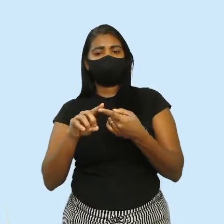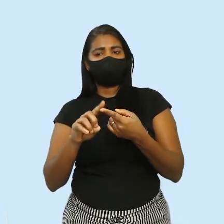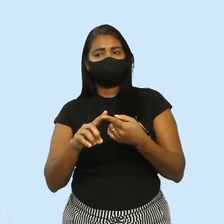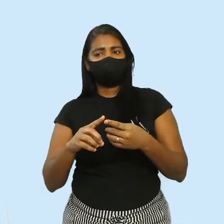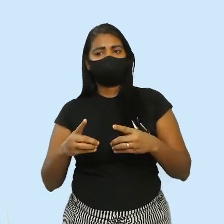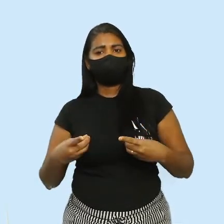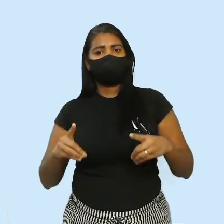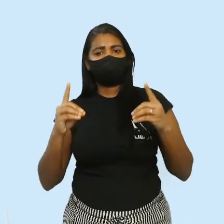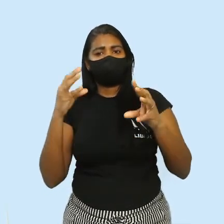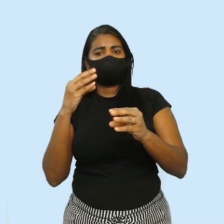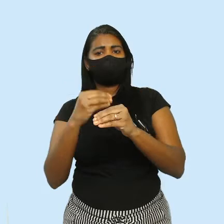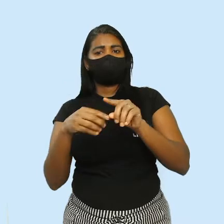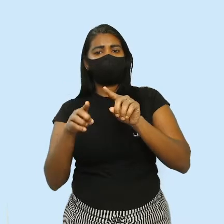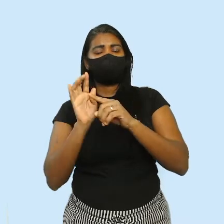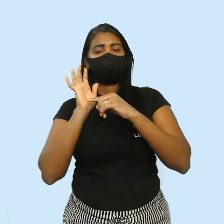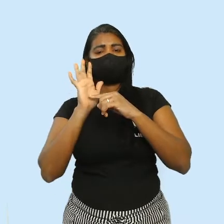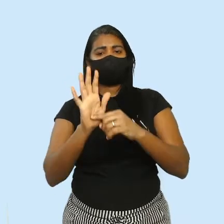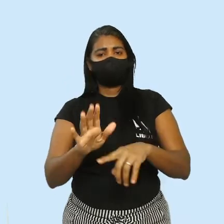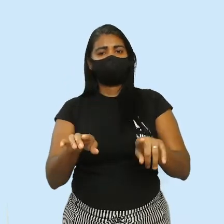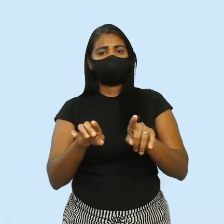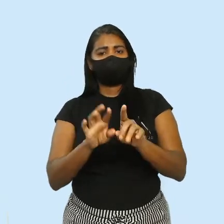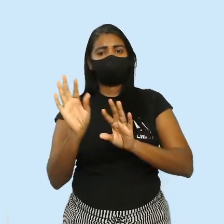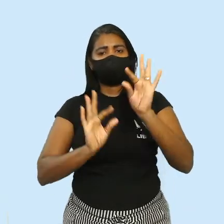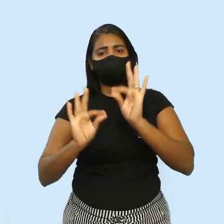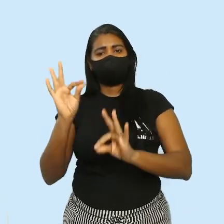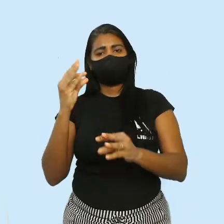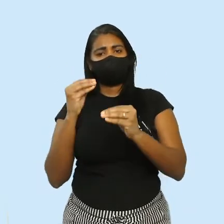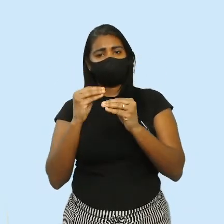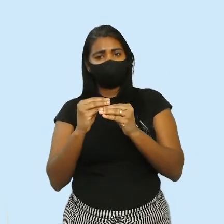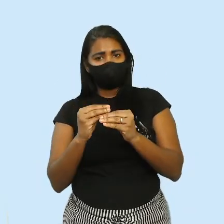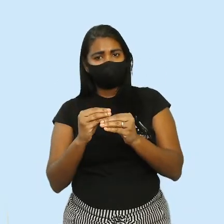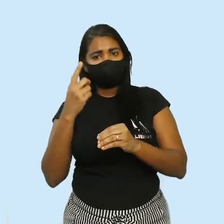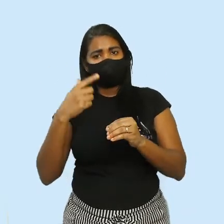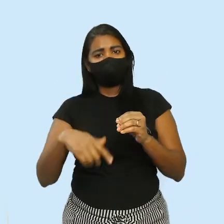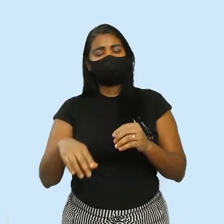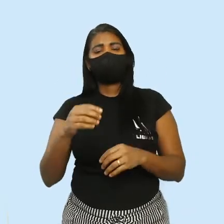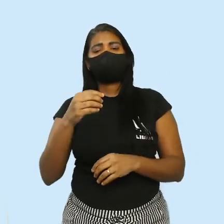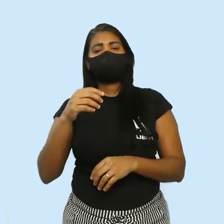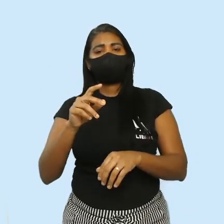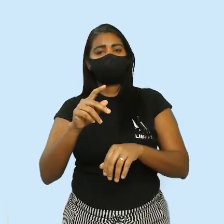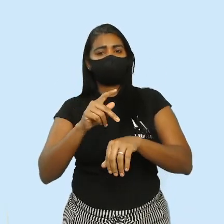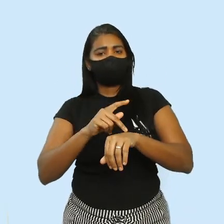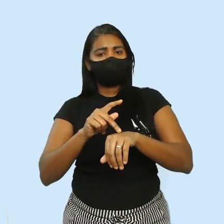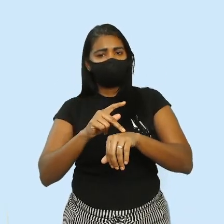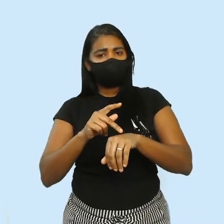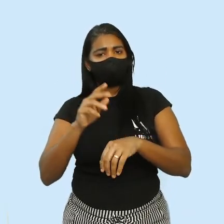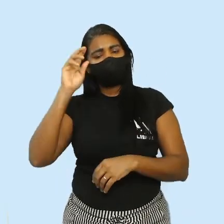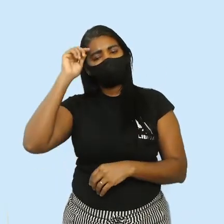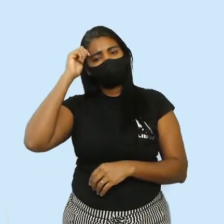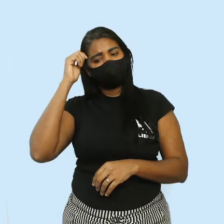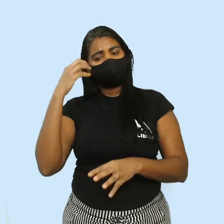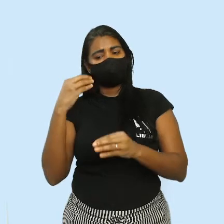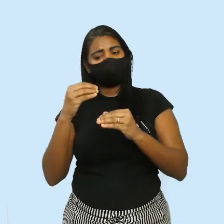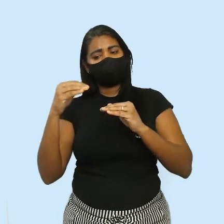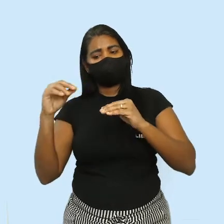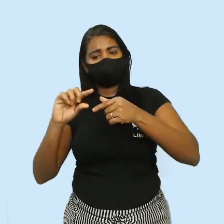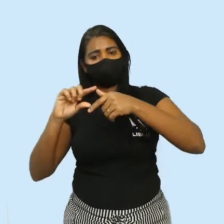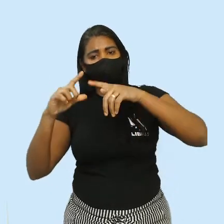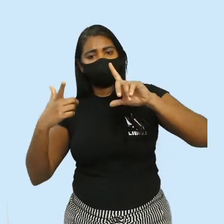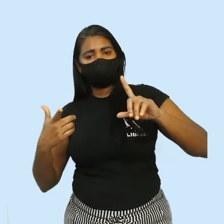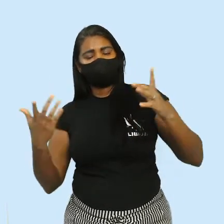para dar destaque a essa produção do artista negro dentro daqui da contemporaneidade, né, do